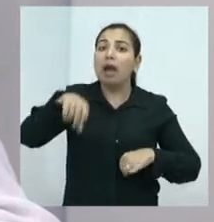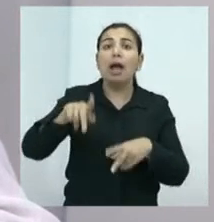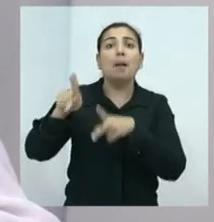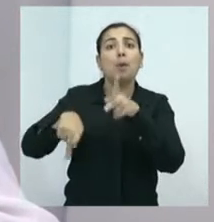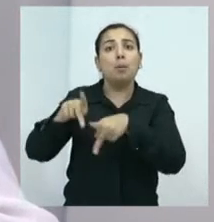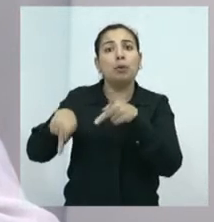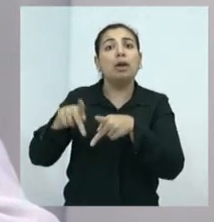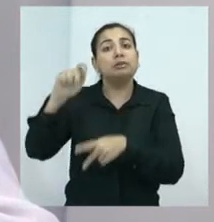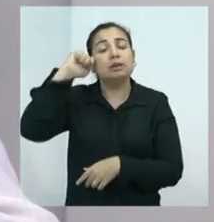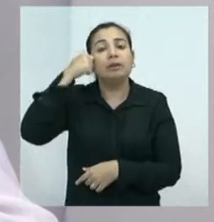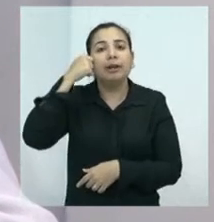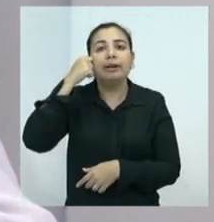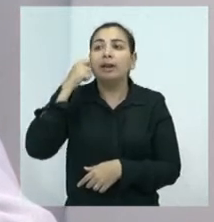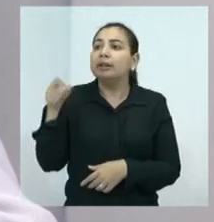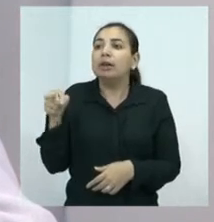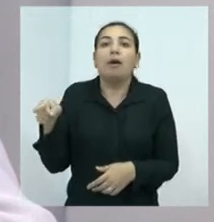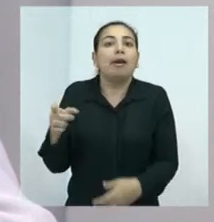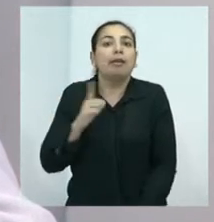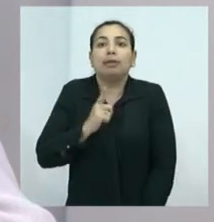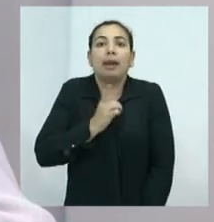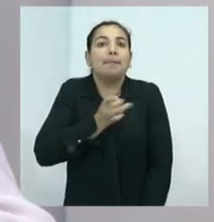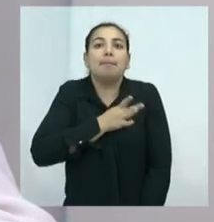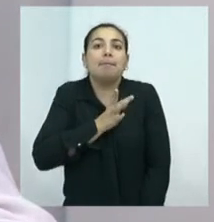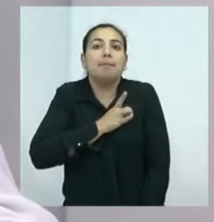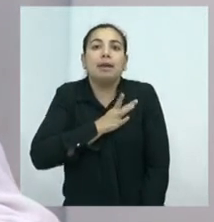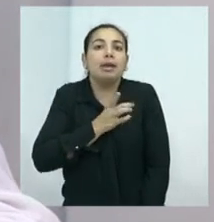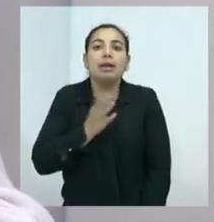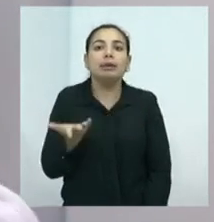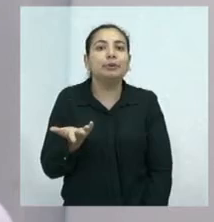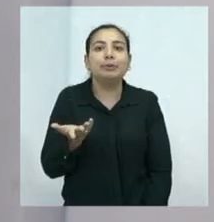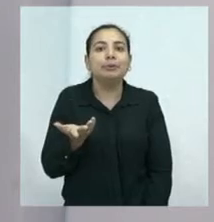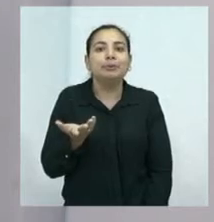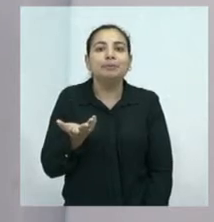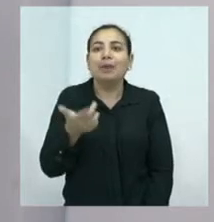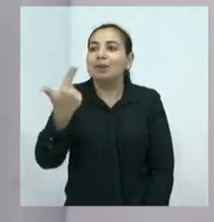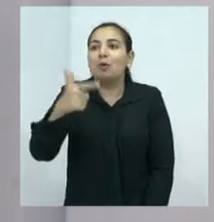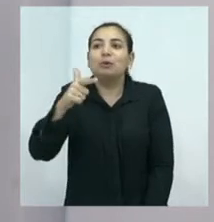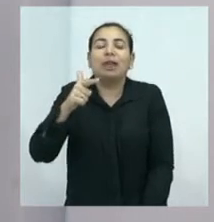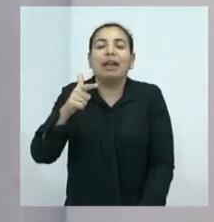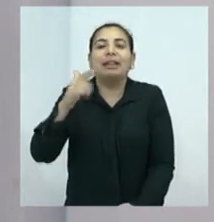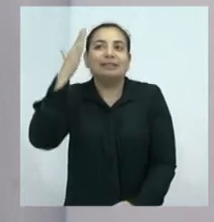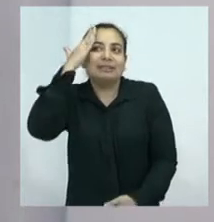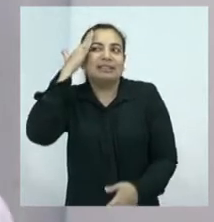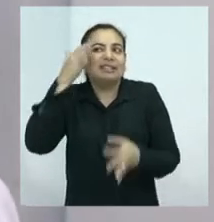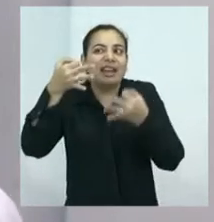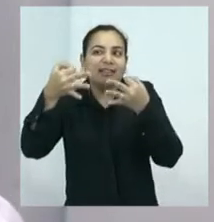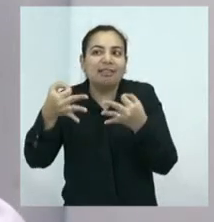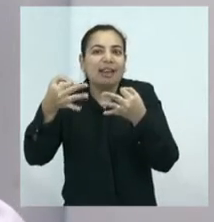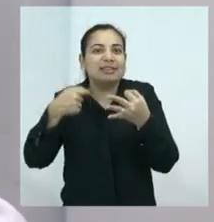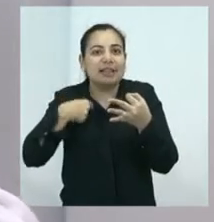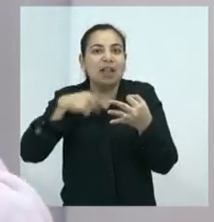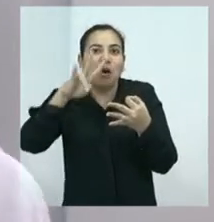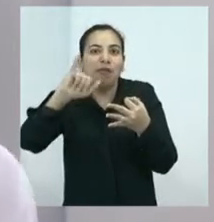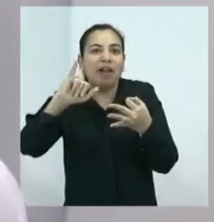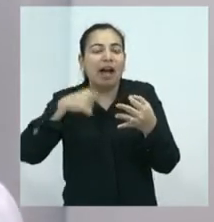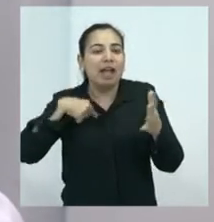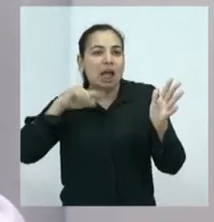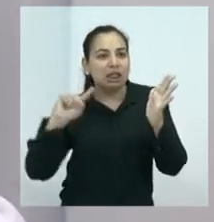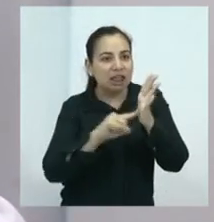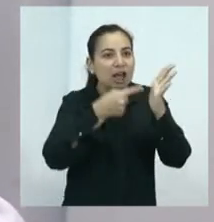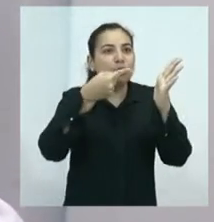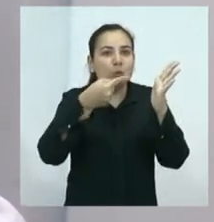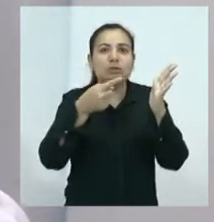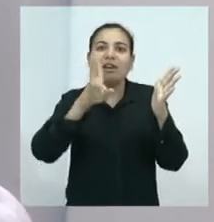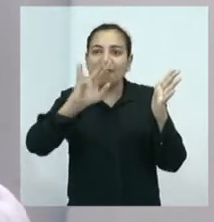sente insegura, não tem uma segurança se aquela denúncia dele, se isso